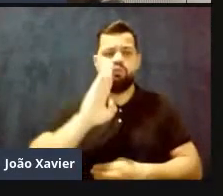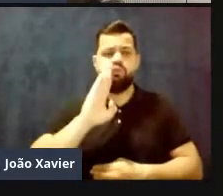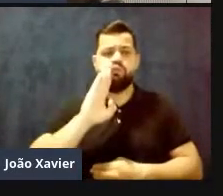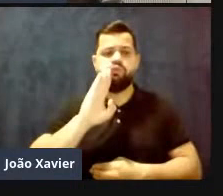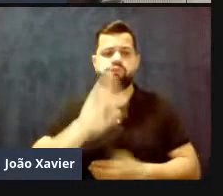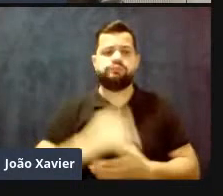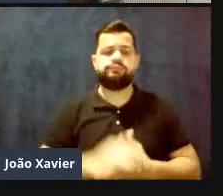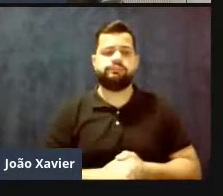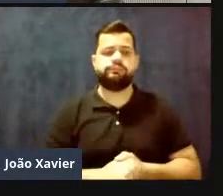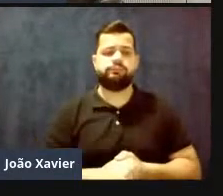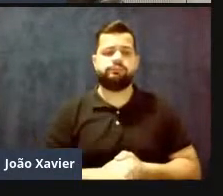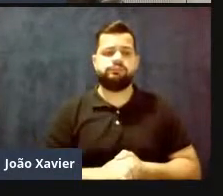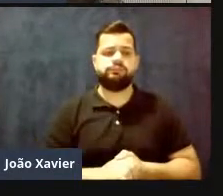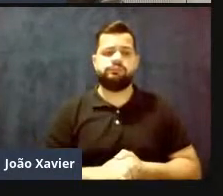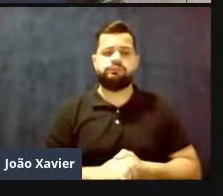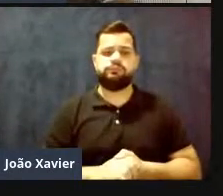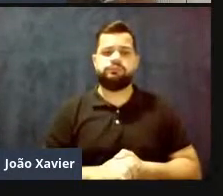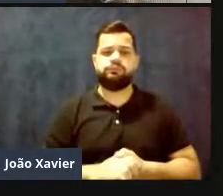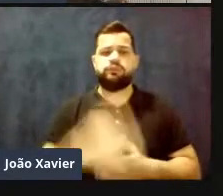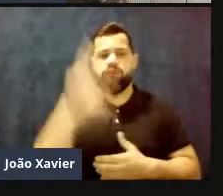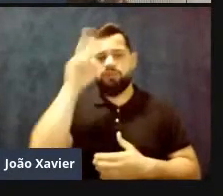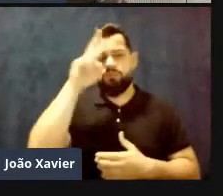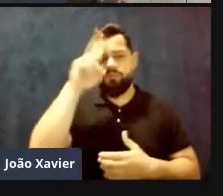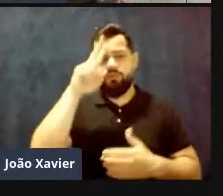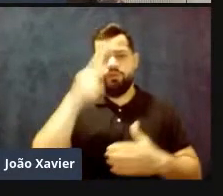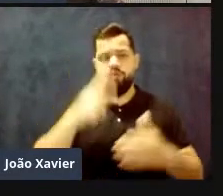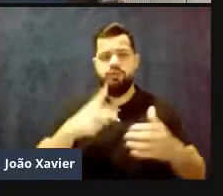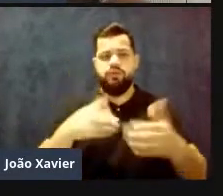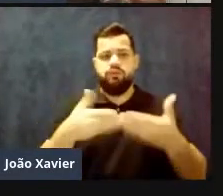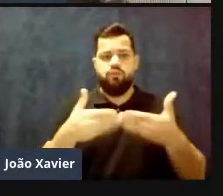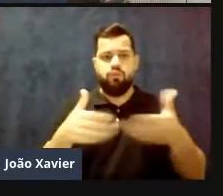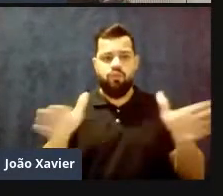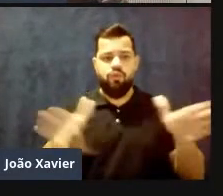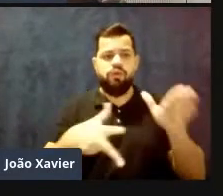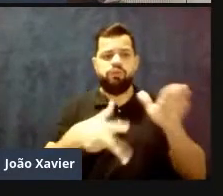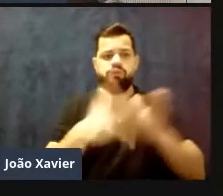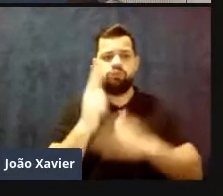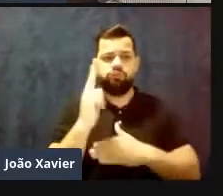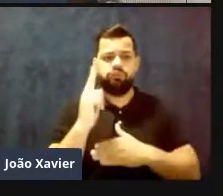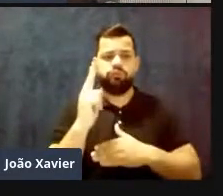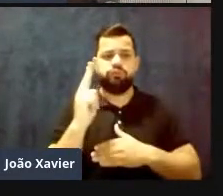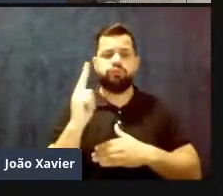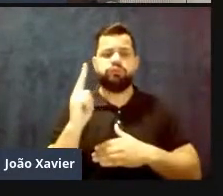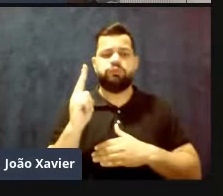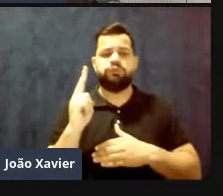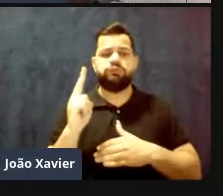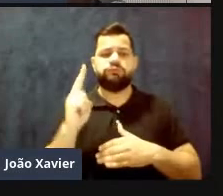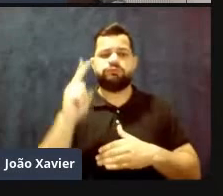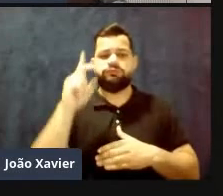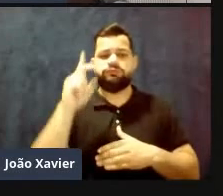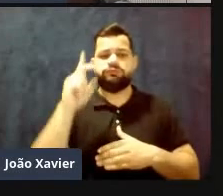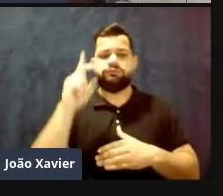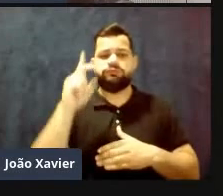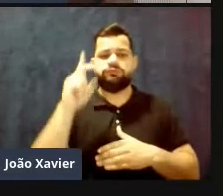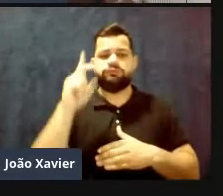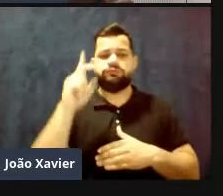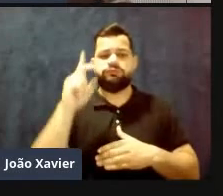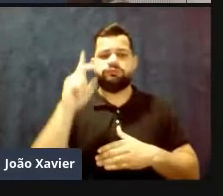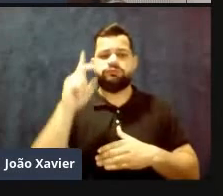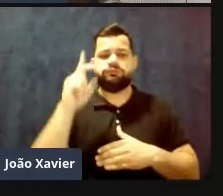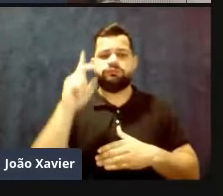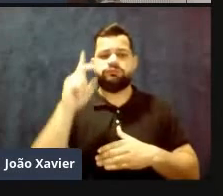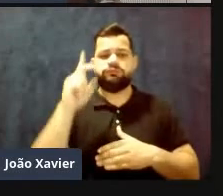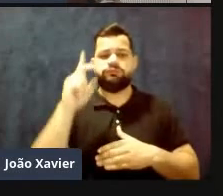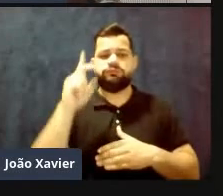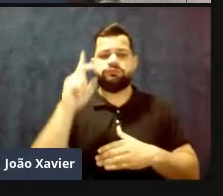uma dificuldade até mesmo para fazer a higienização dos lençóis, dos coxins, dos travesseiros dos pacientes, porque os outros profissionais